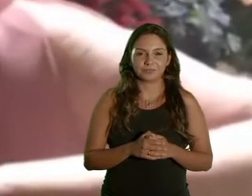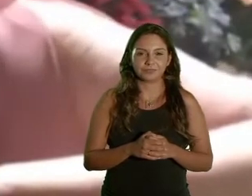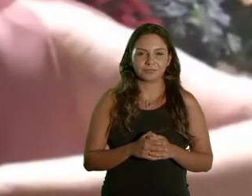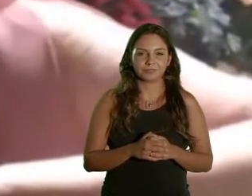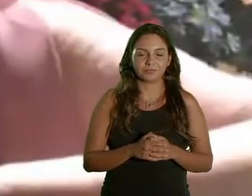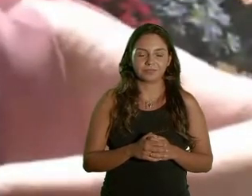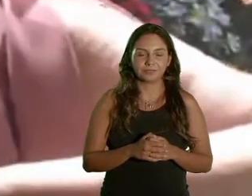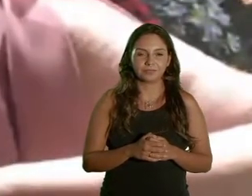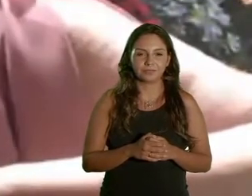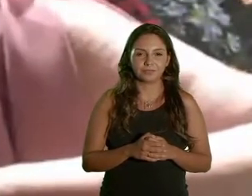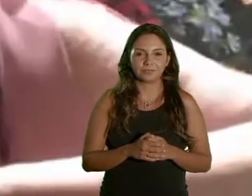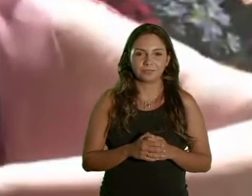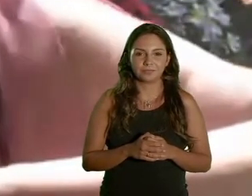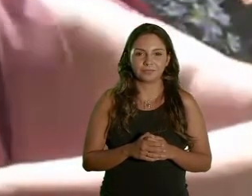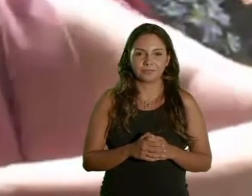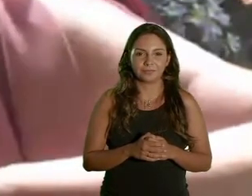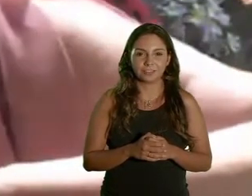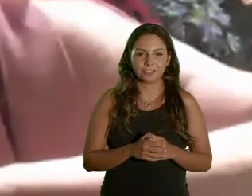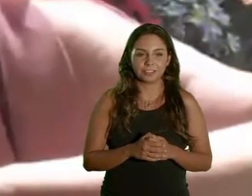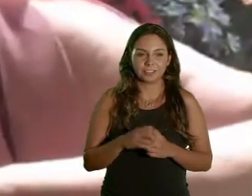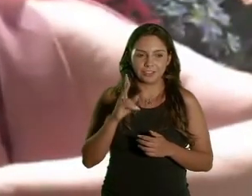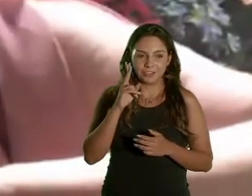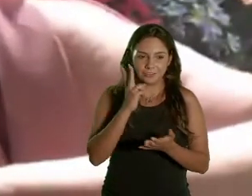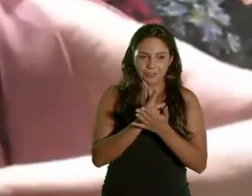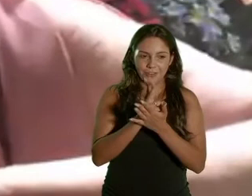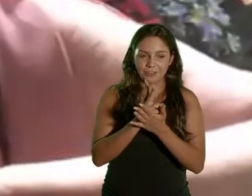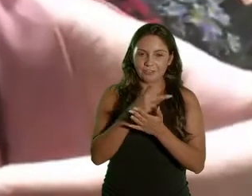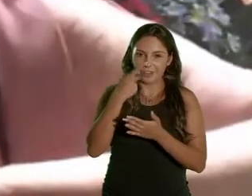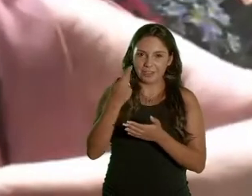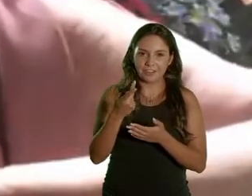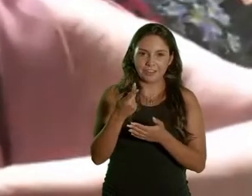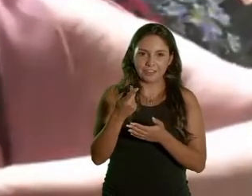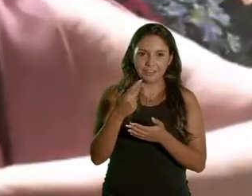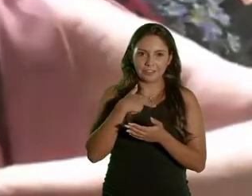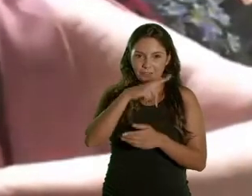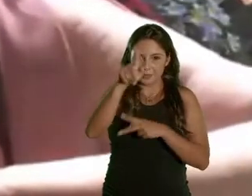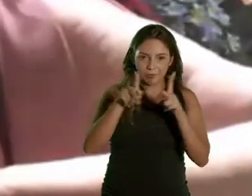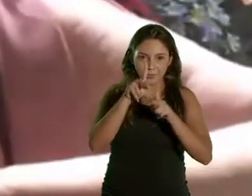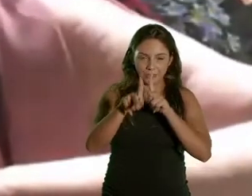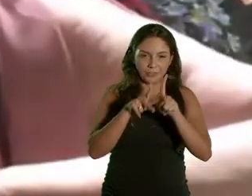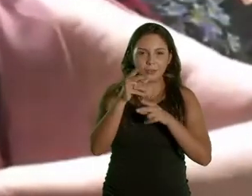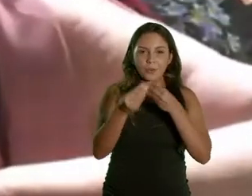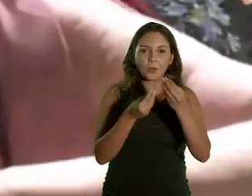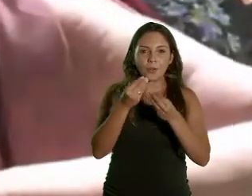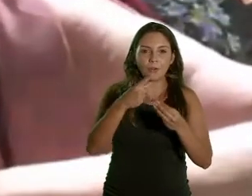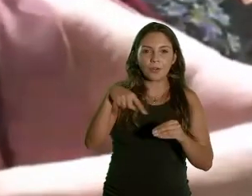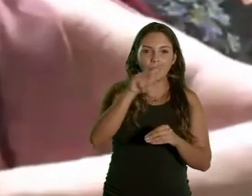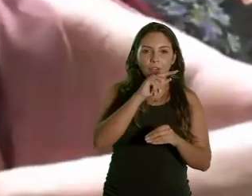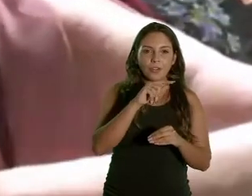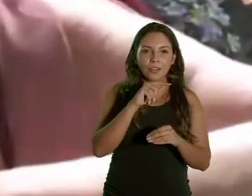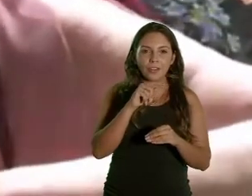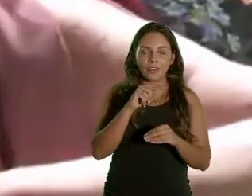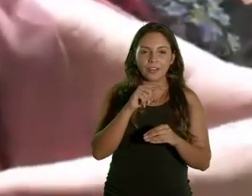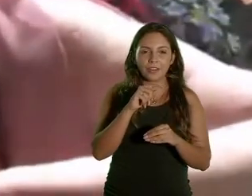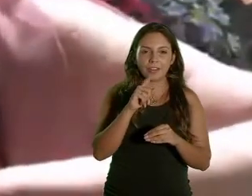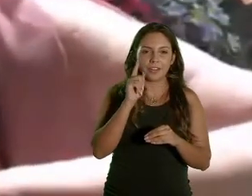Eu não me fiz de rogada, na mesma hora, falei assim, minha gente, como é possível eu vir lá